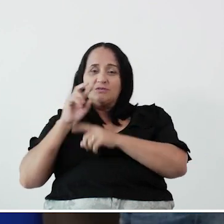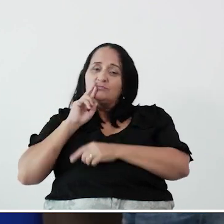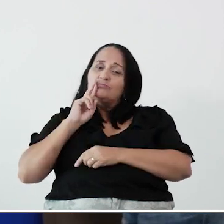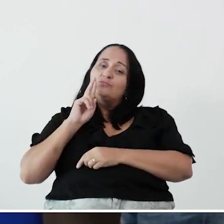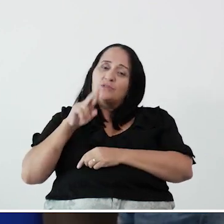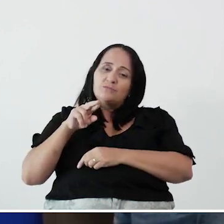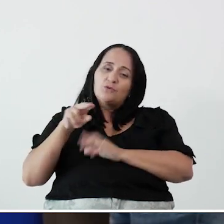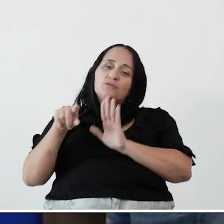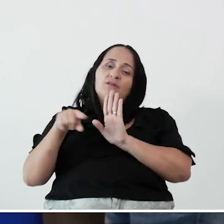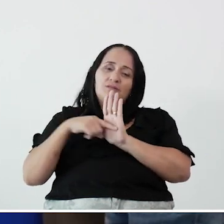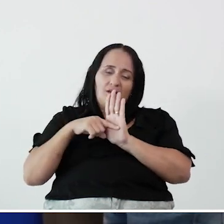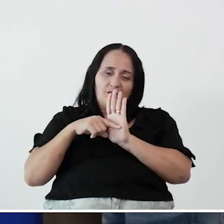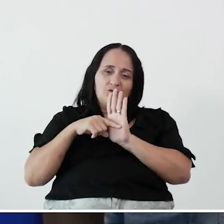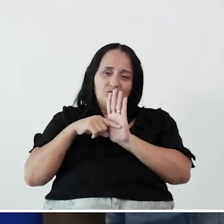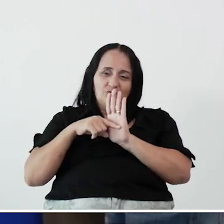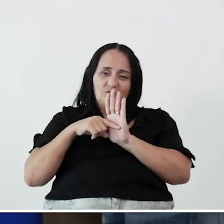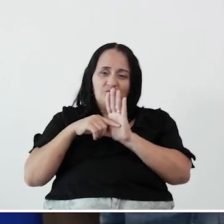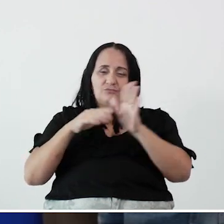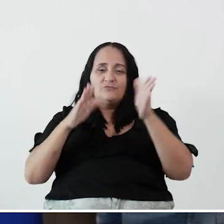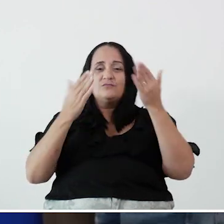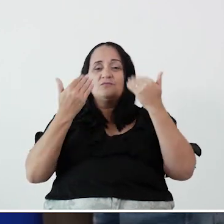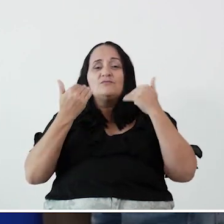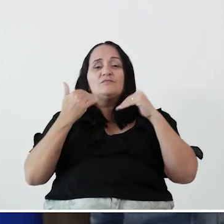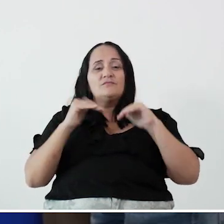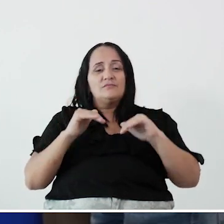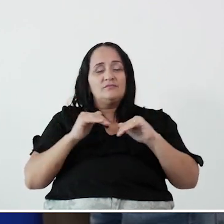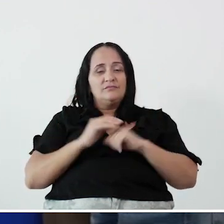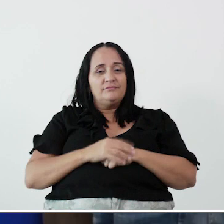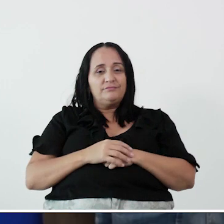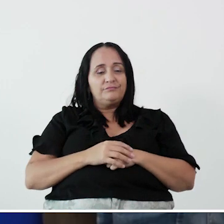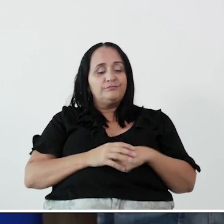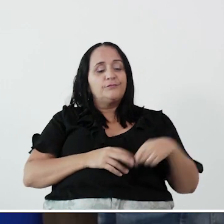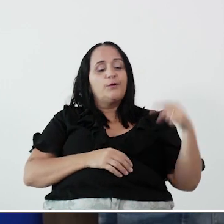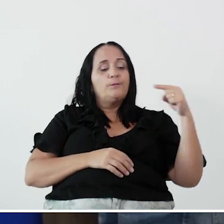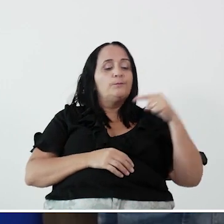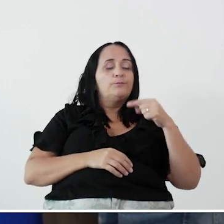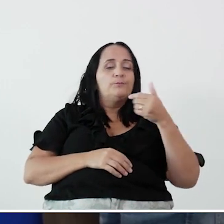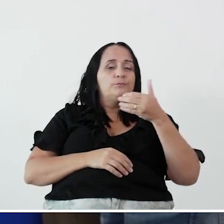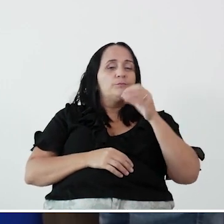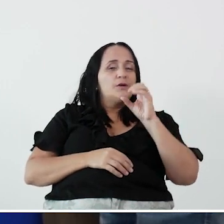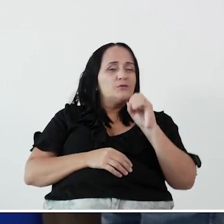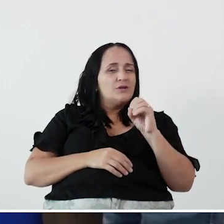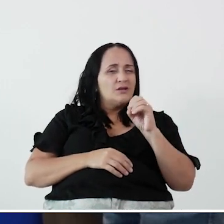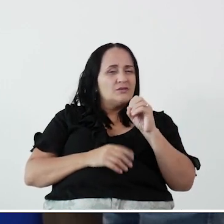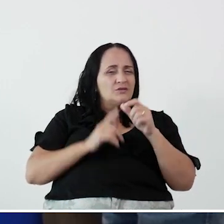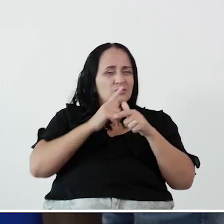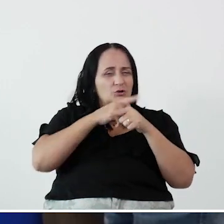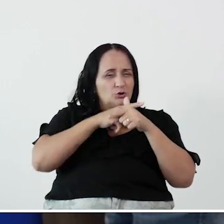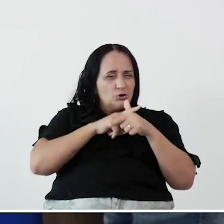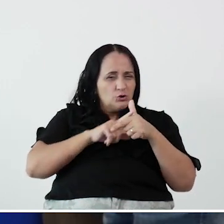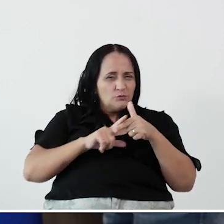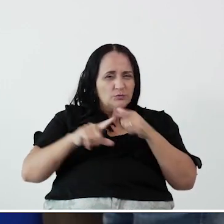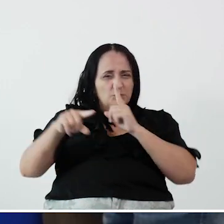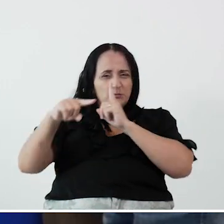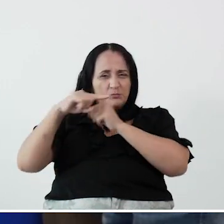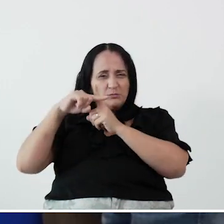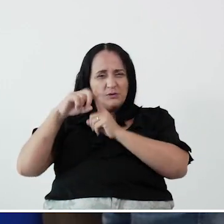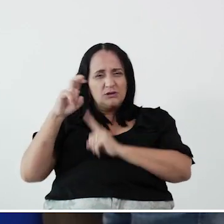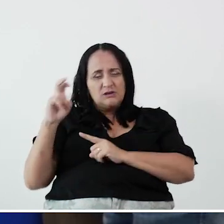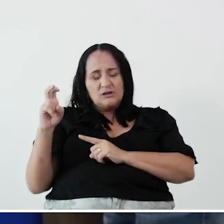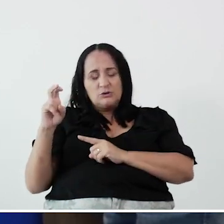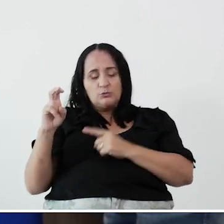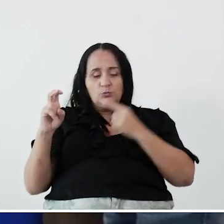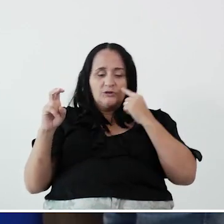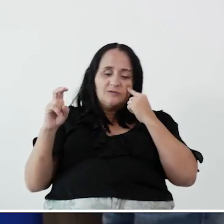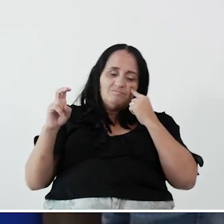6. Já nesse exemplo aqui, nós temos menos 10 dividido por mais 5. Um número